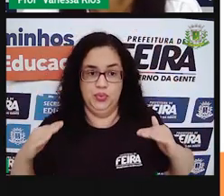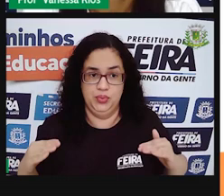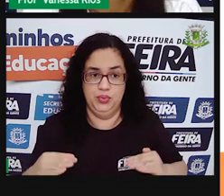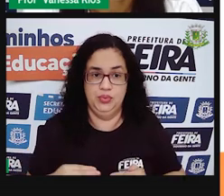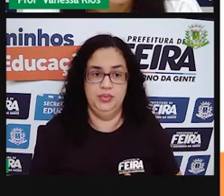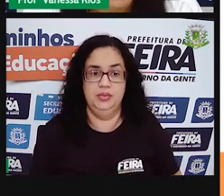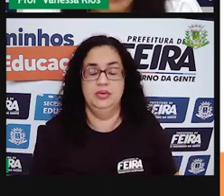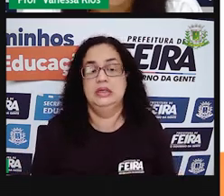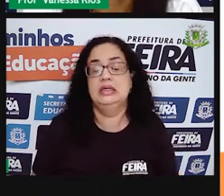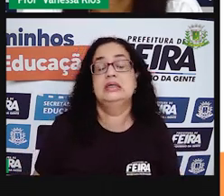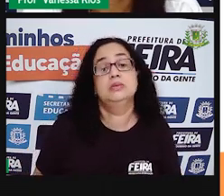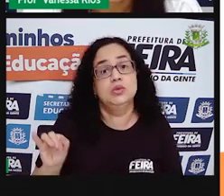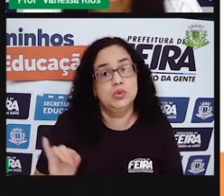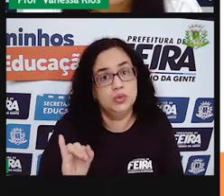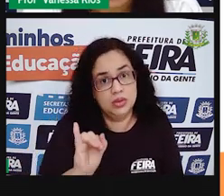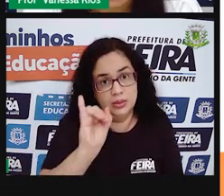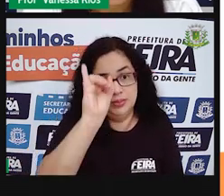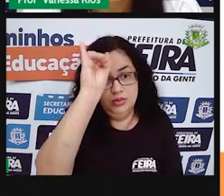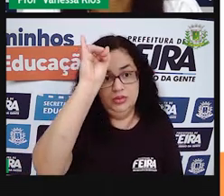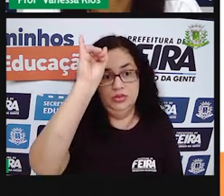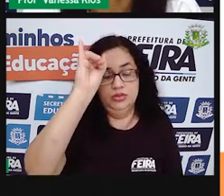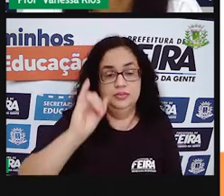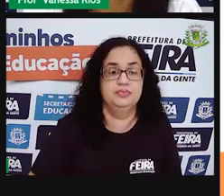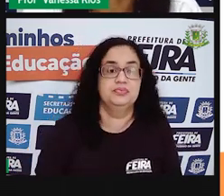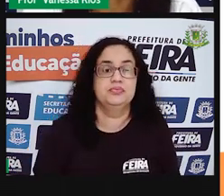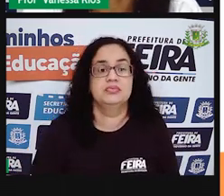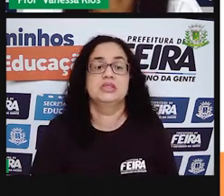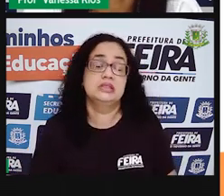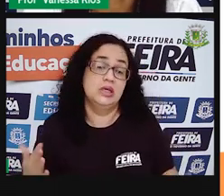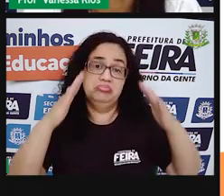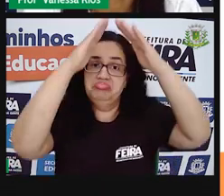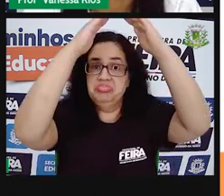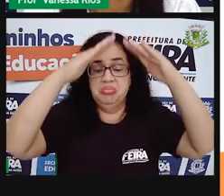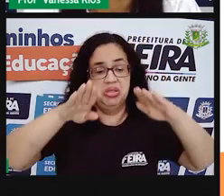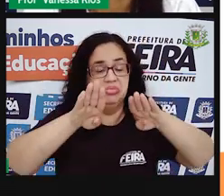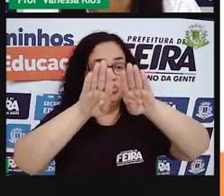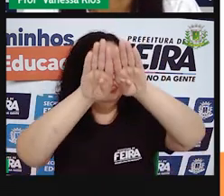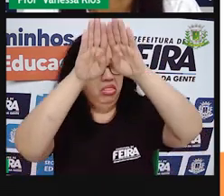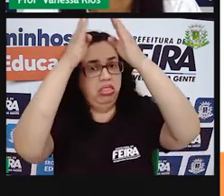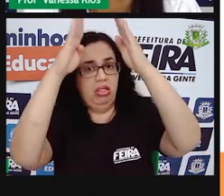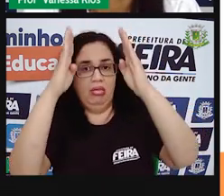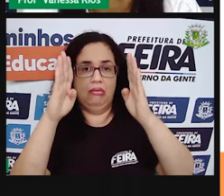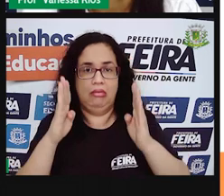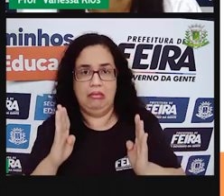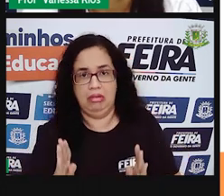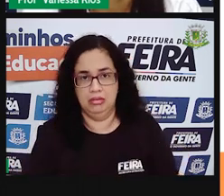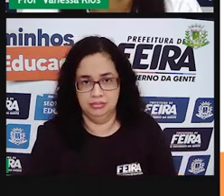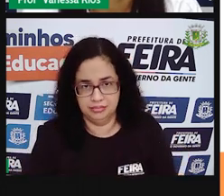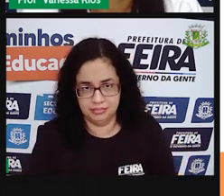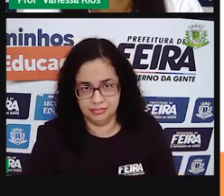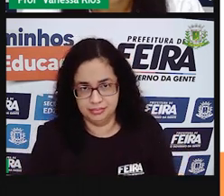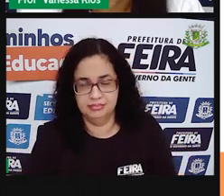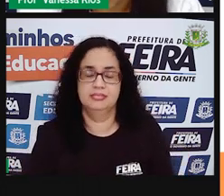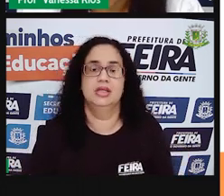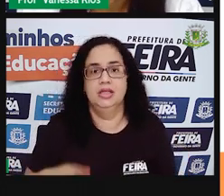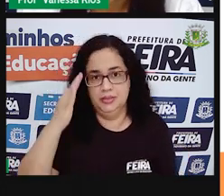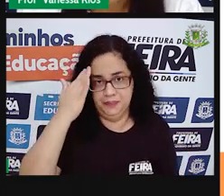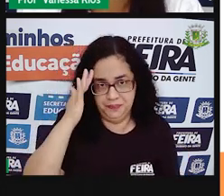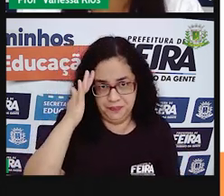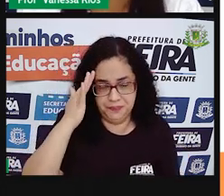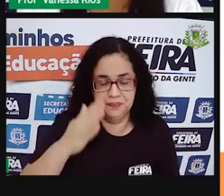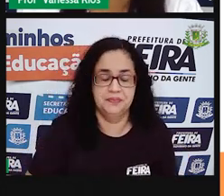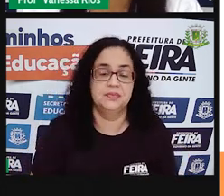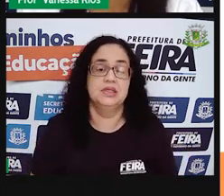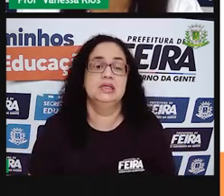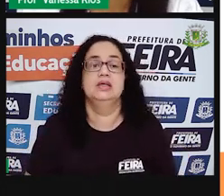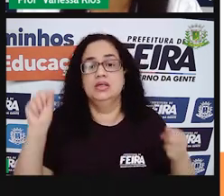assim, essencial, muito importante, né? Senão, as pirâmides nem estariam aí mais com esse tempo todo que